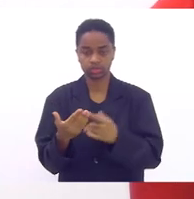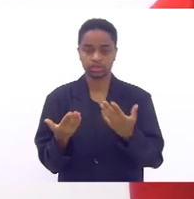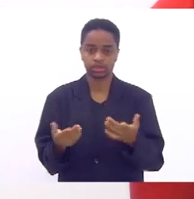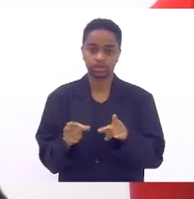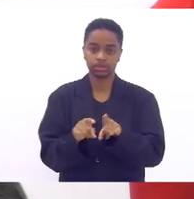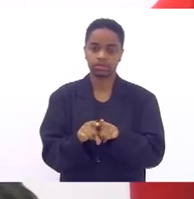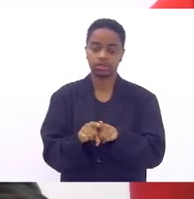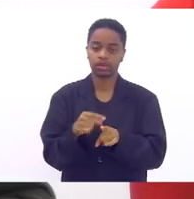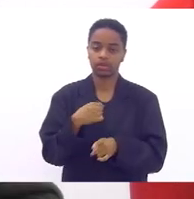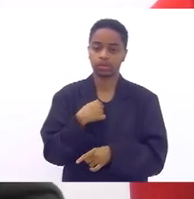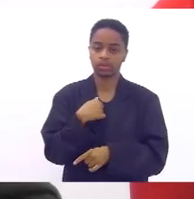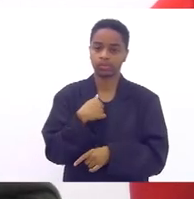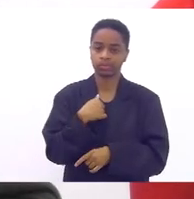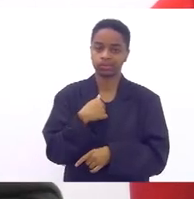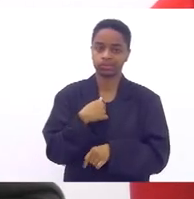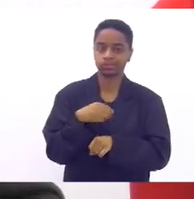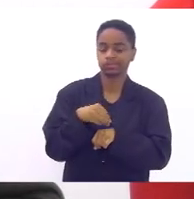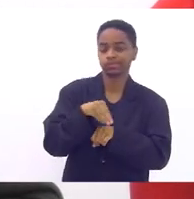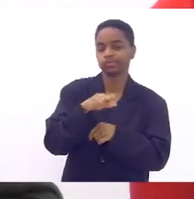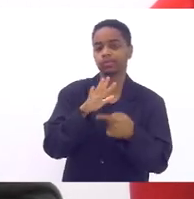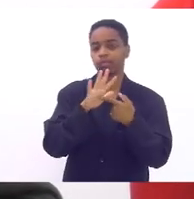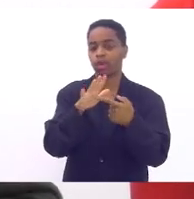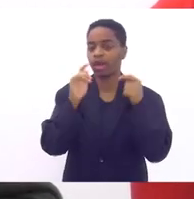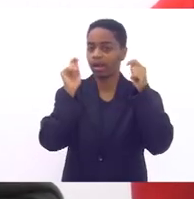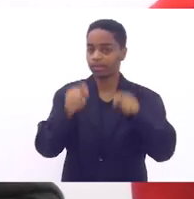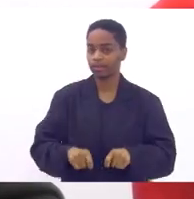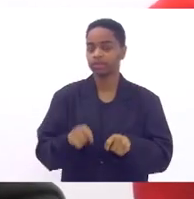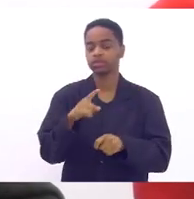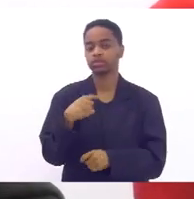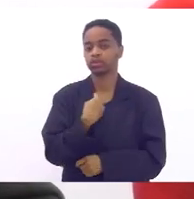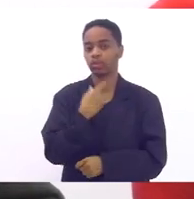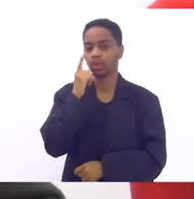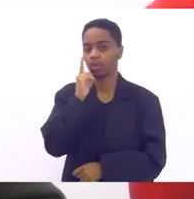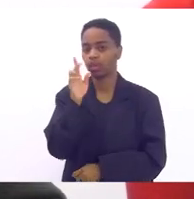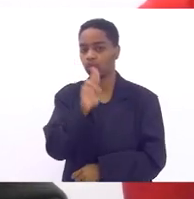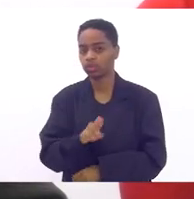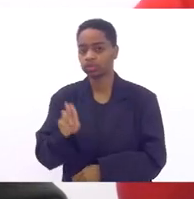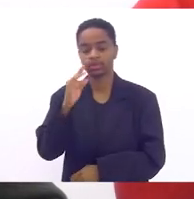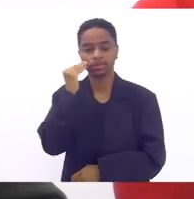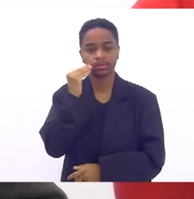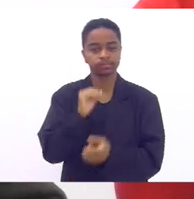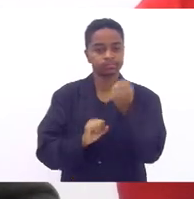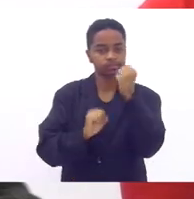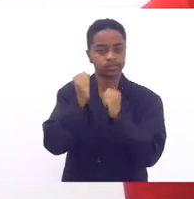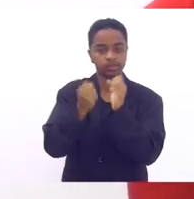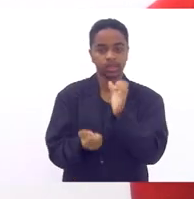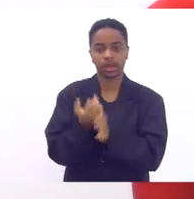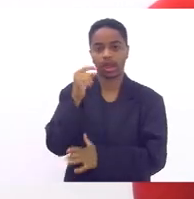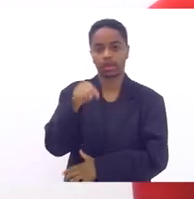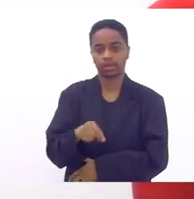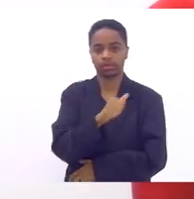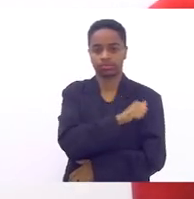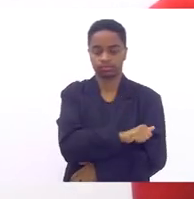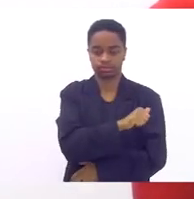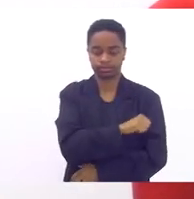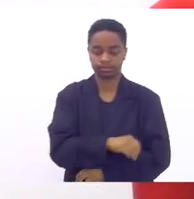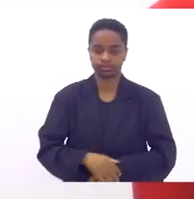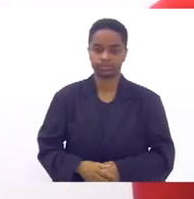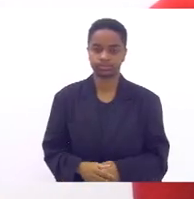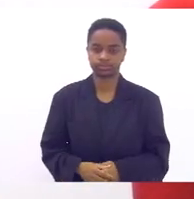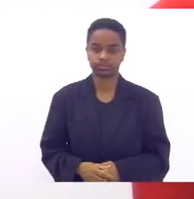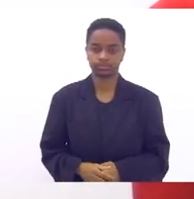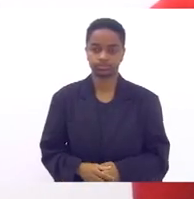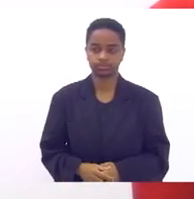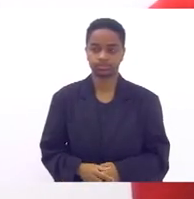eu diria que eu eu trago isso como uma potência que pode ser usada a favor do desenvolvimento de uma indústria no estado do Rio de Janeiro Esse é o ponto bem por